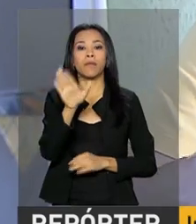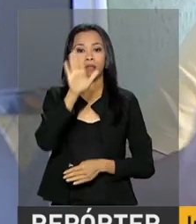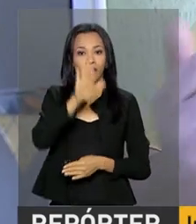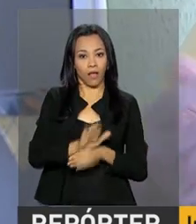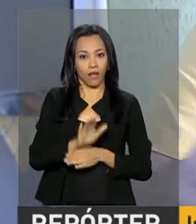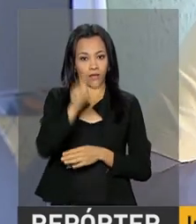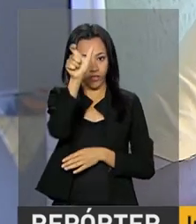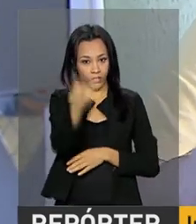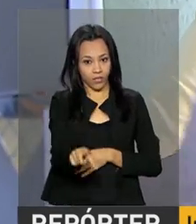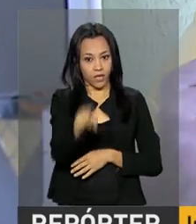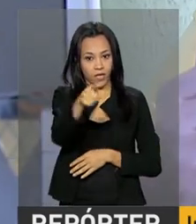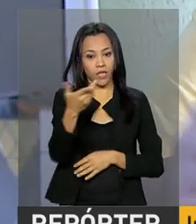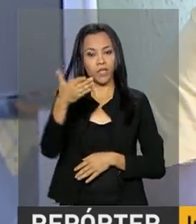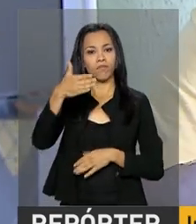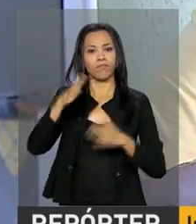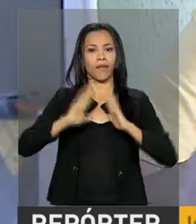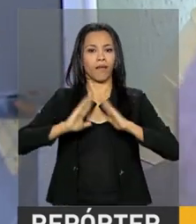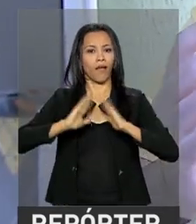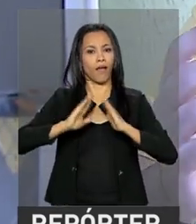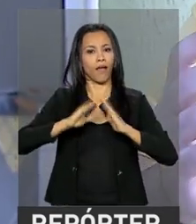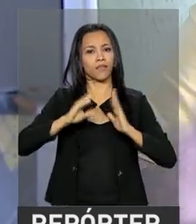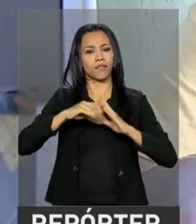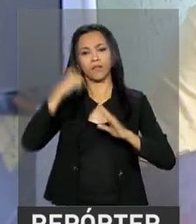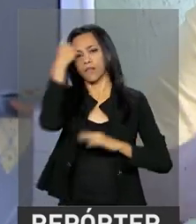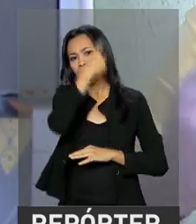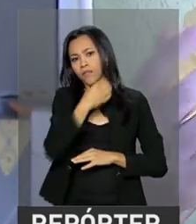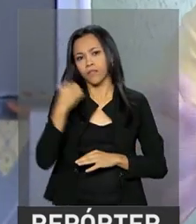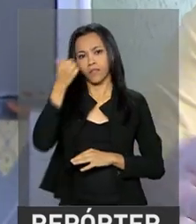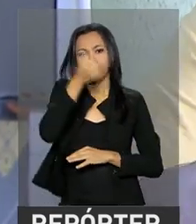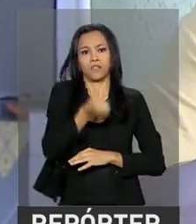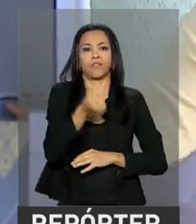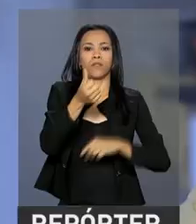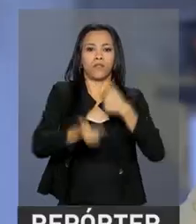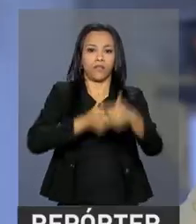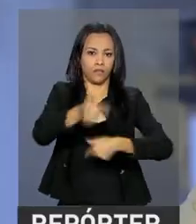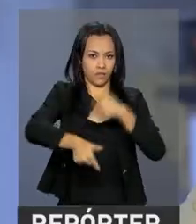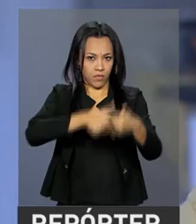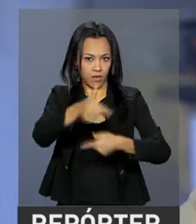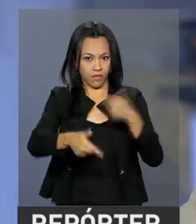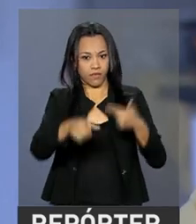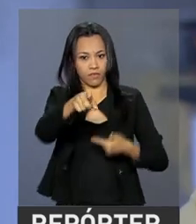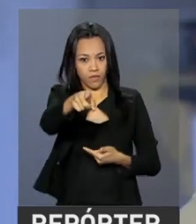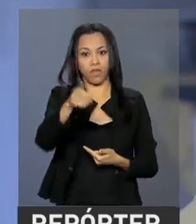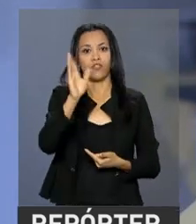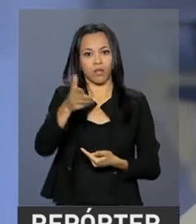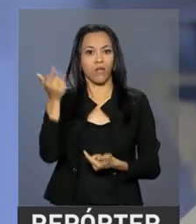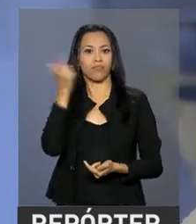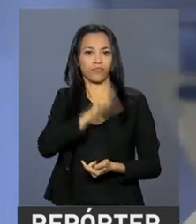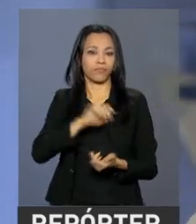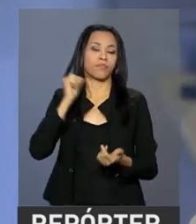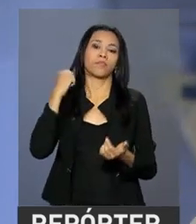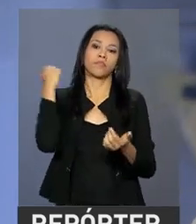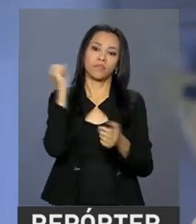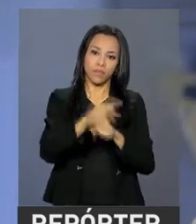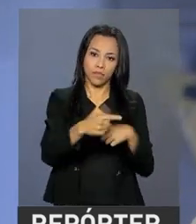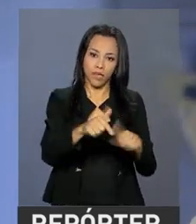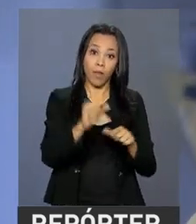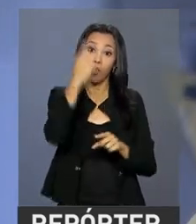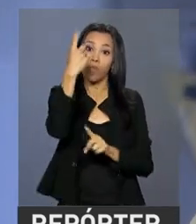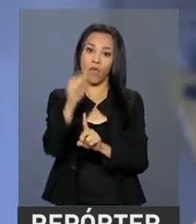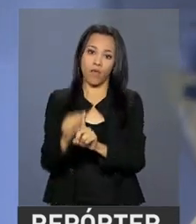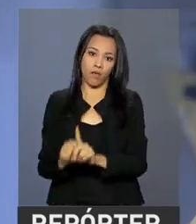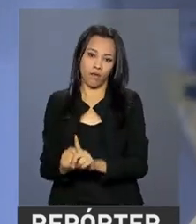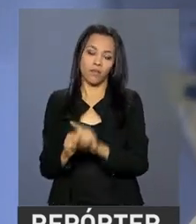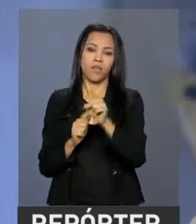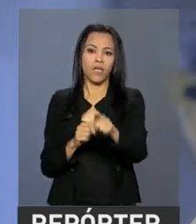amart já está em casa depois de cumprir 6 horas de jornada de trabalho ele está empregado H apenas um mês o jovem